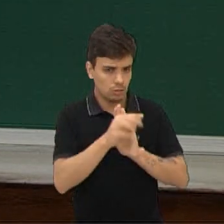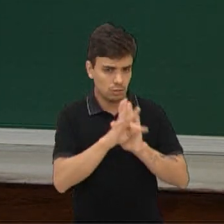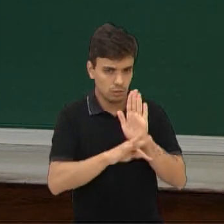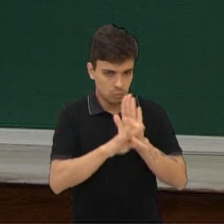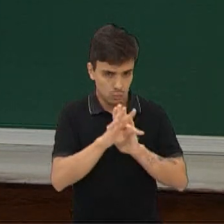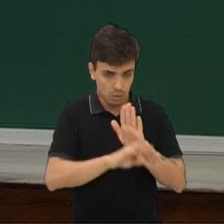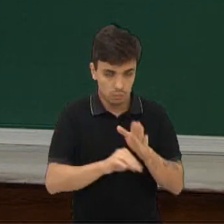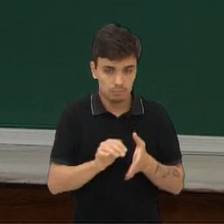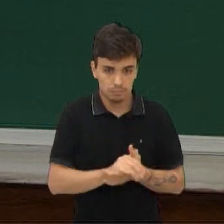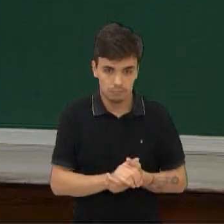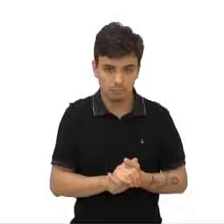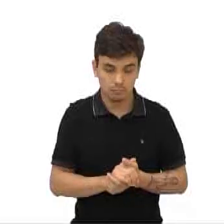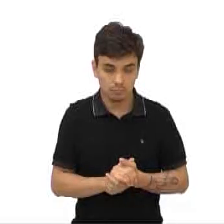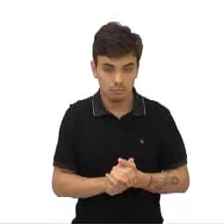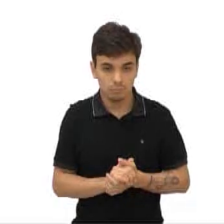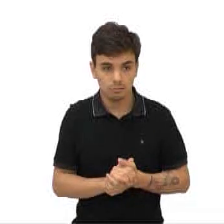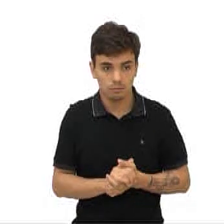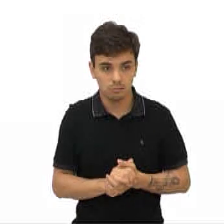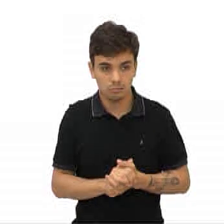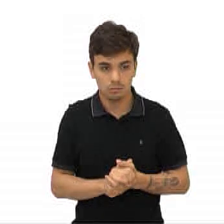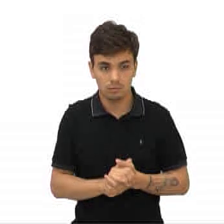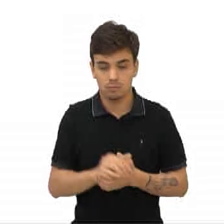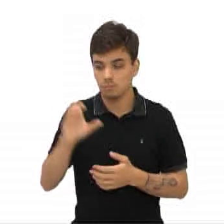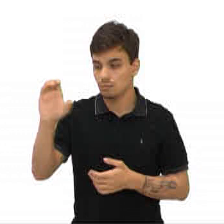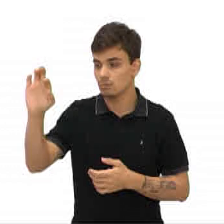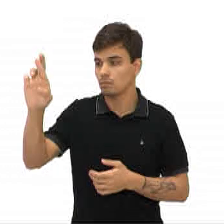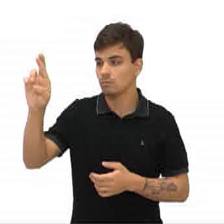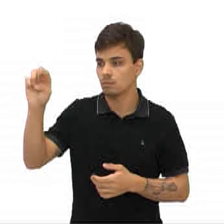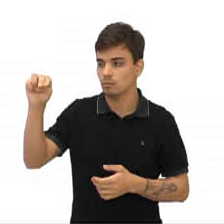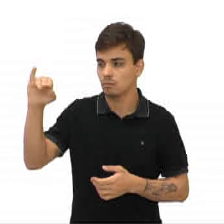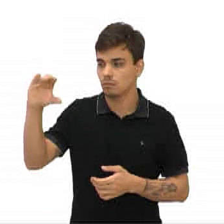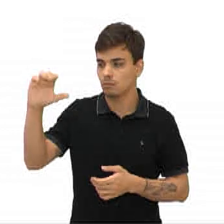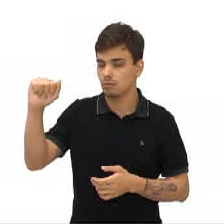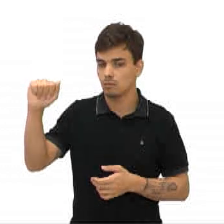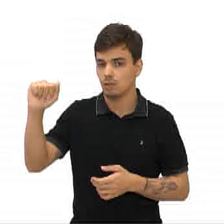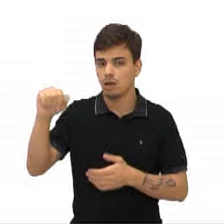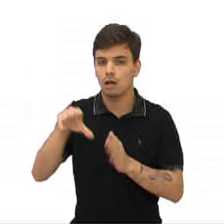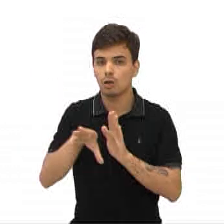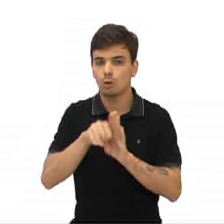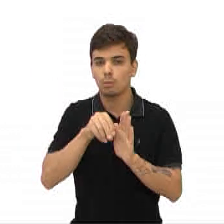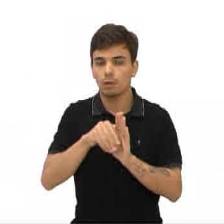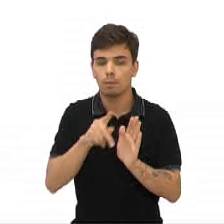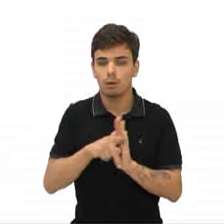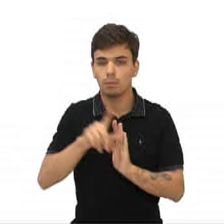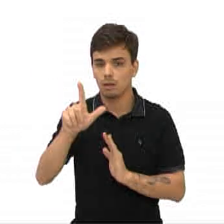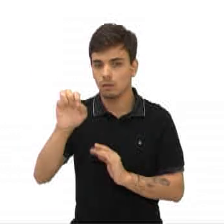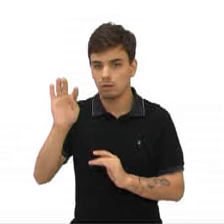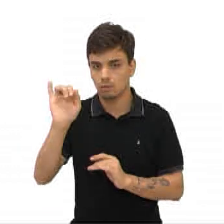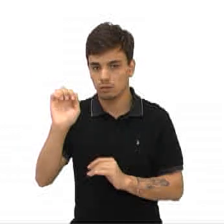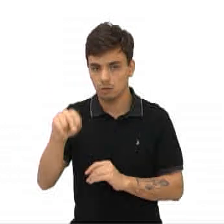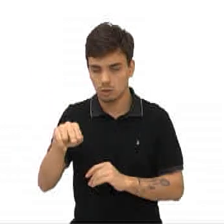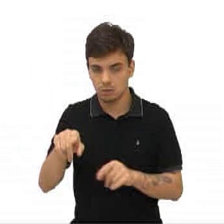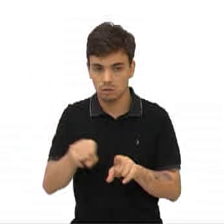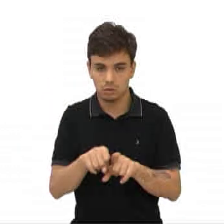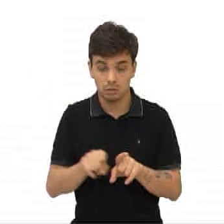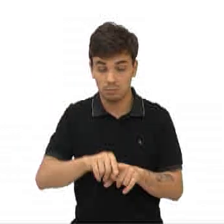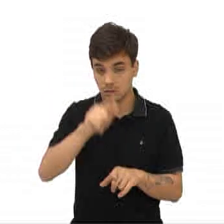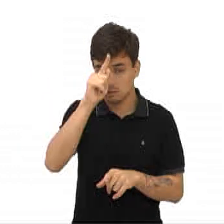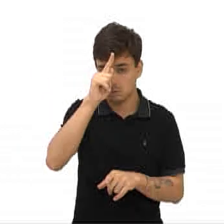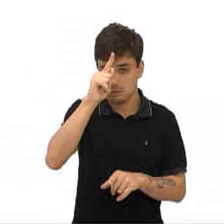custa a gente lembrar, né? Vamos lá? A palavra crônica, ela deriva do latim, crônica mesmo, né? E do